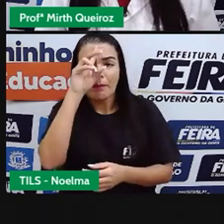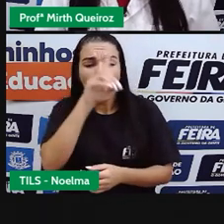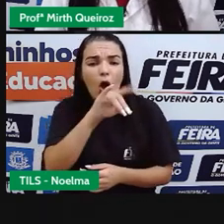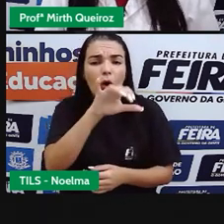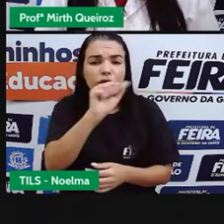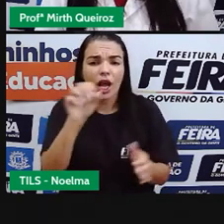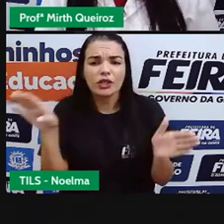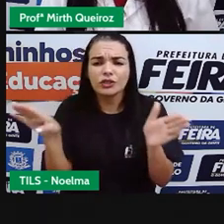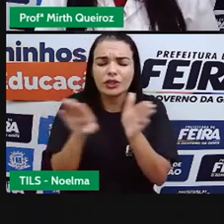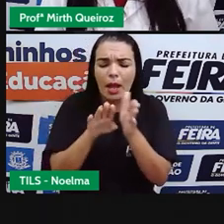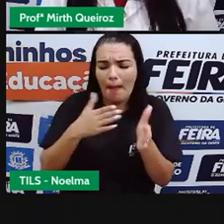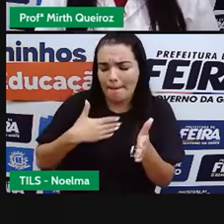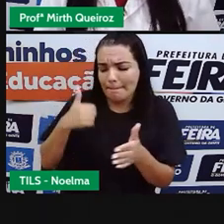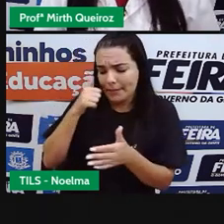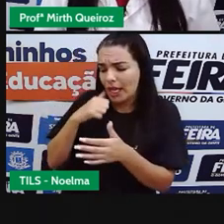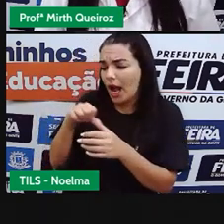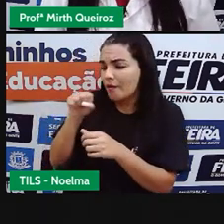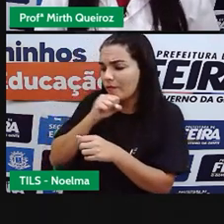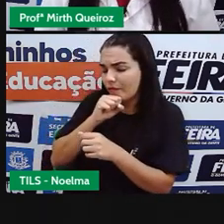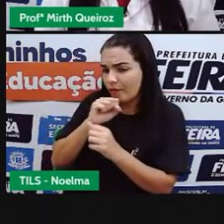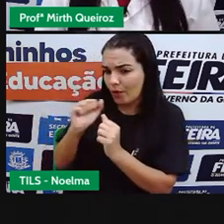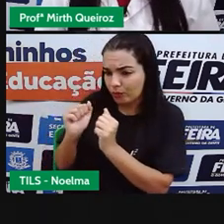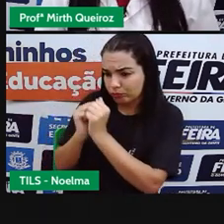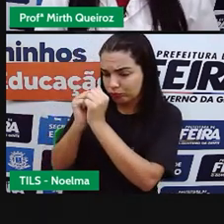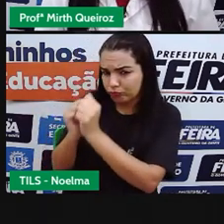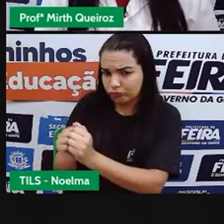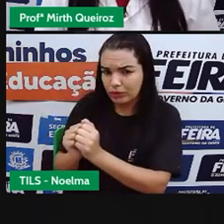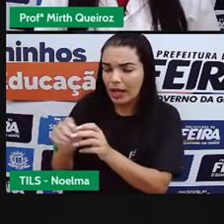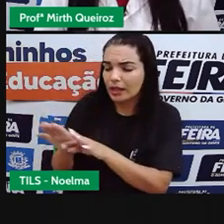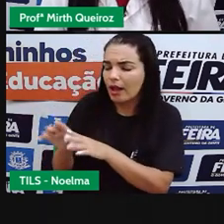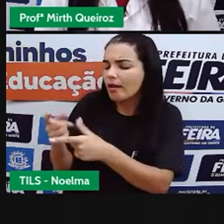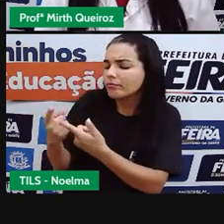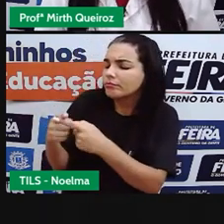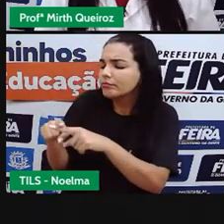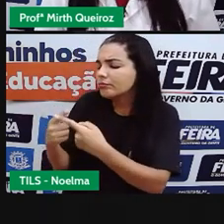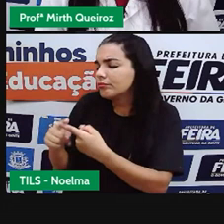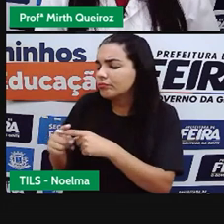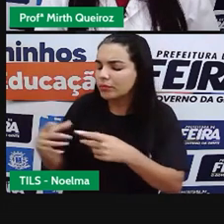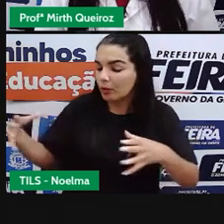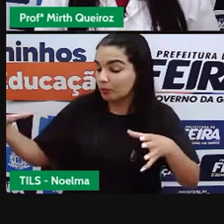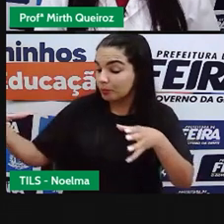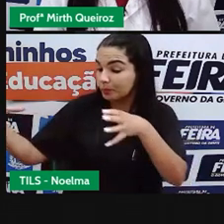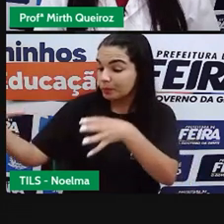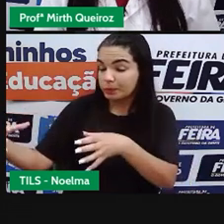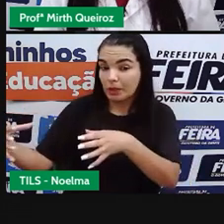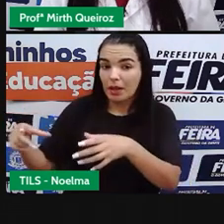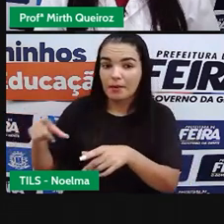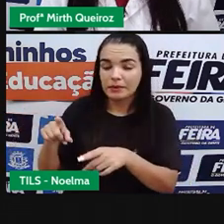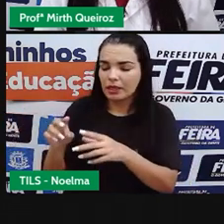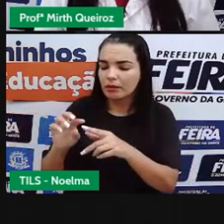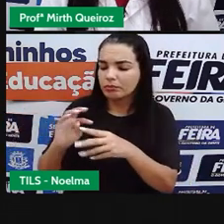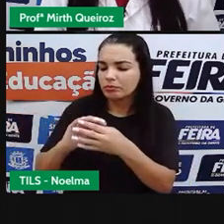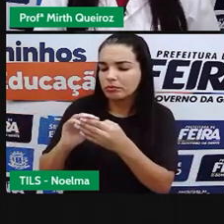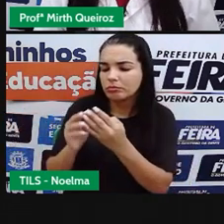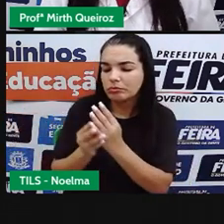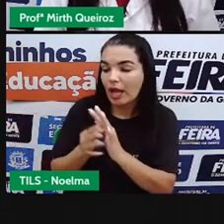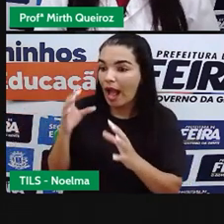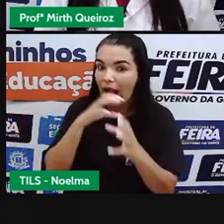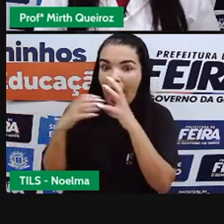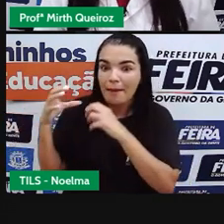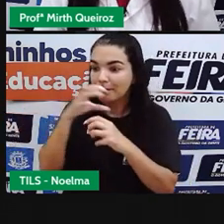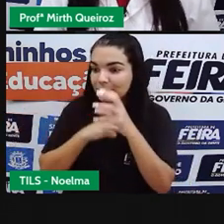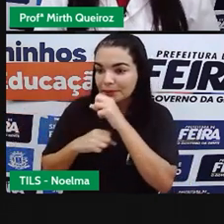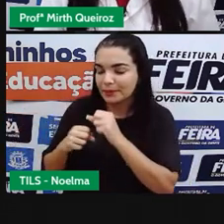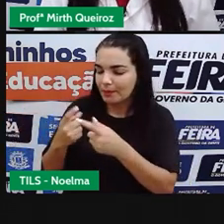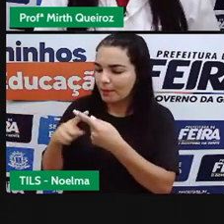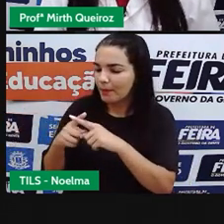que cheguei junto de minha avó enquanto ela confeccionava um cesto novo. Seus dedos ágeis